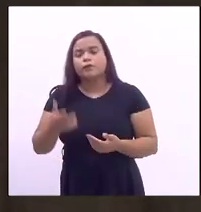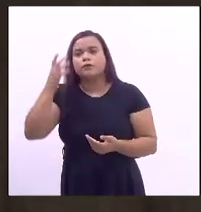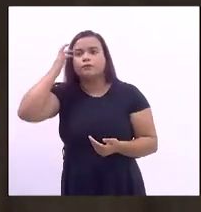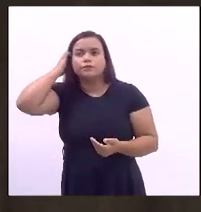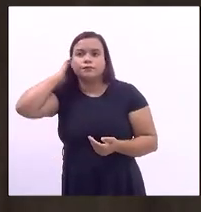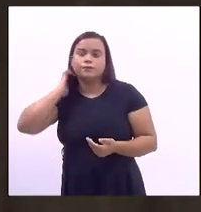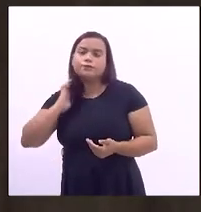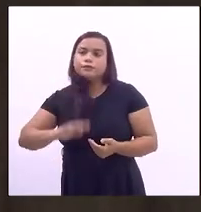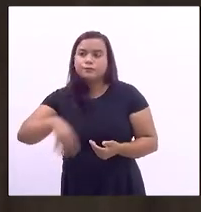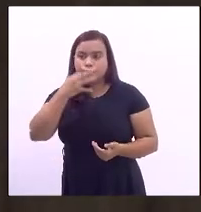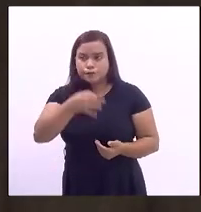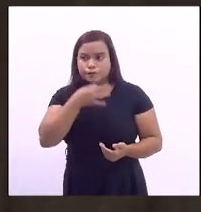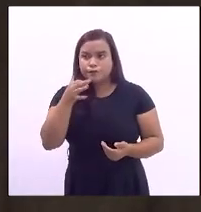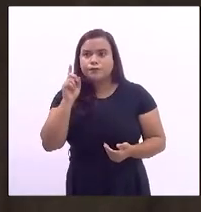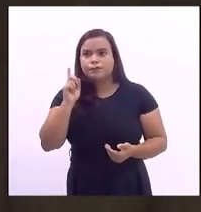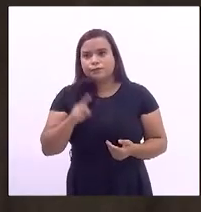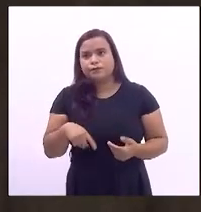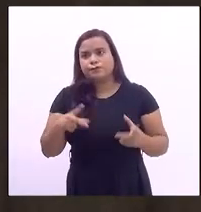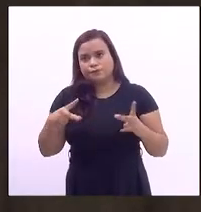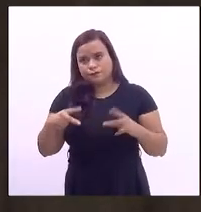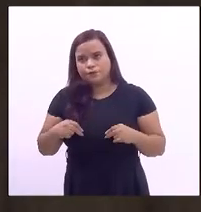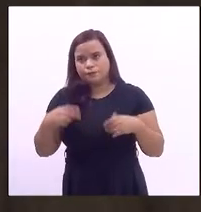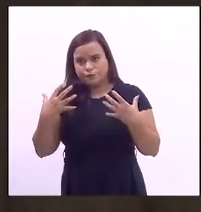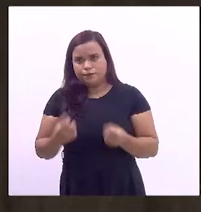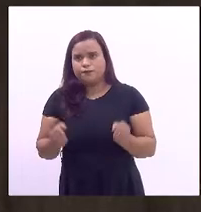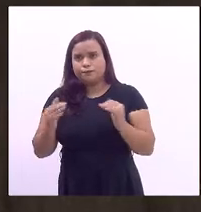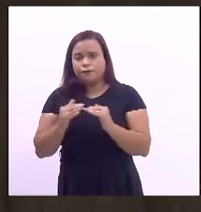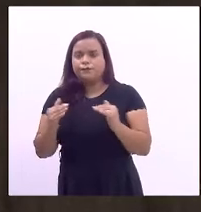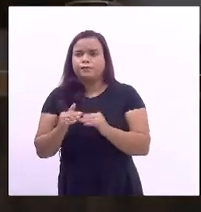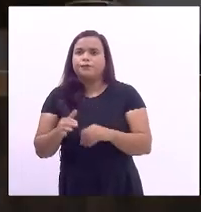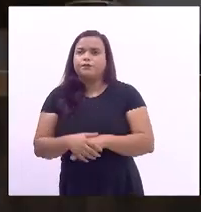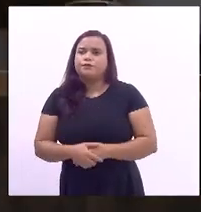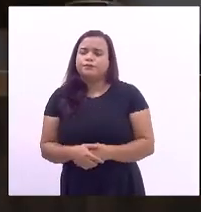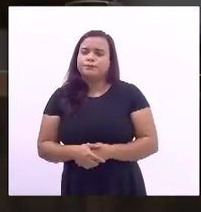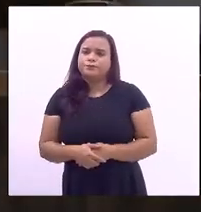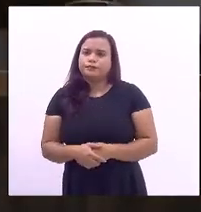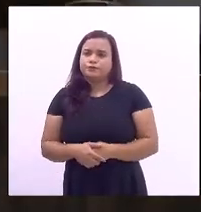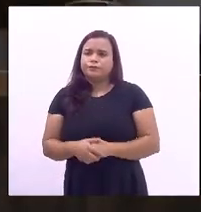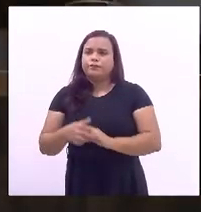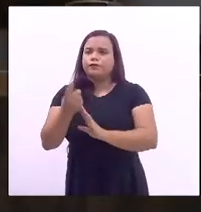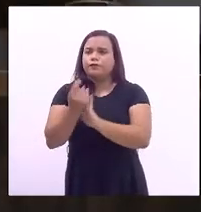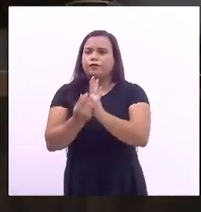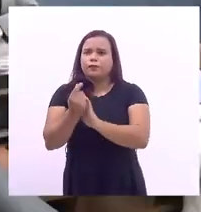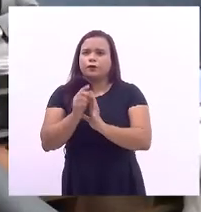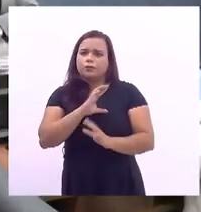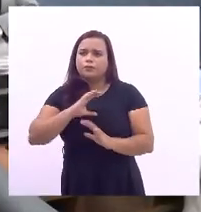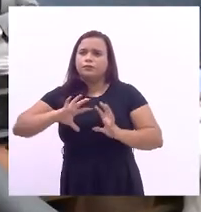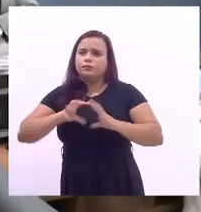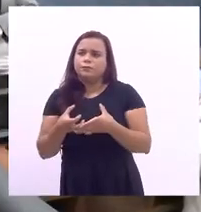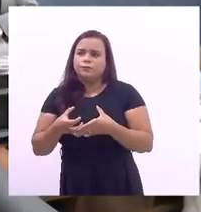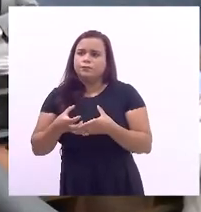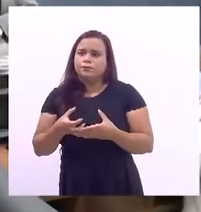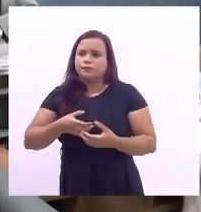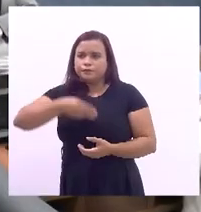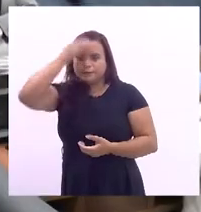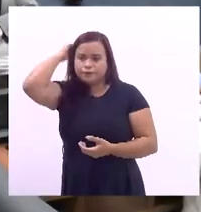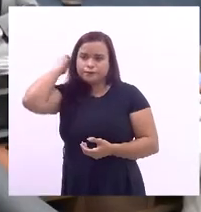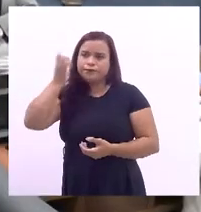o parecer no mérito é favorável pela comissão de orçamento Deputado Márcio